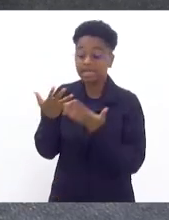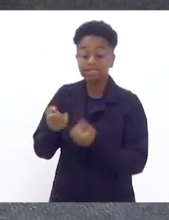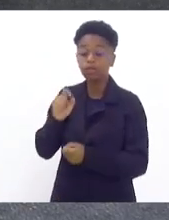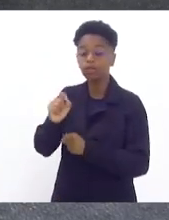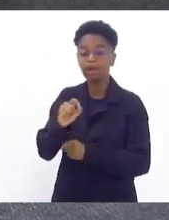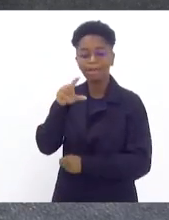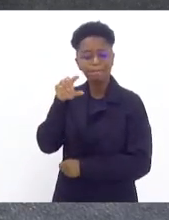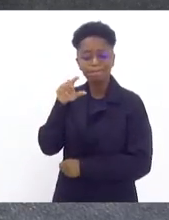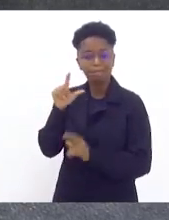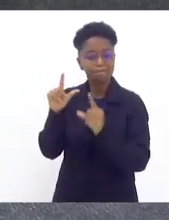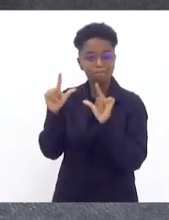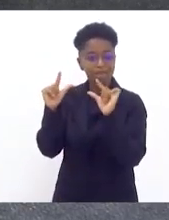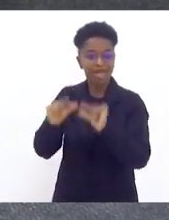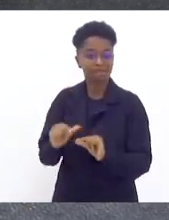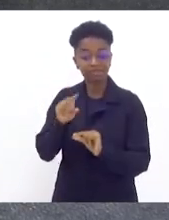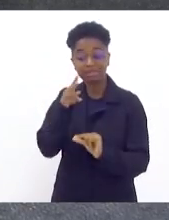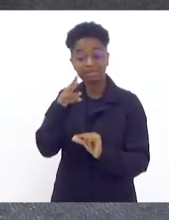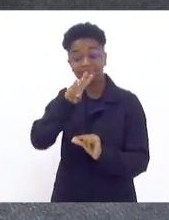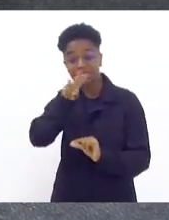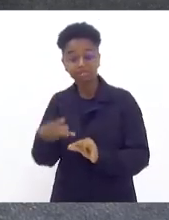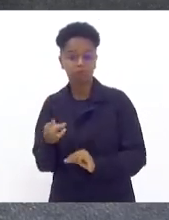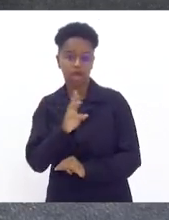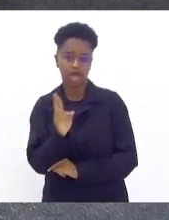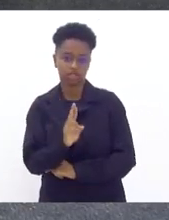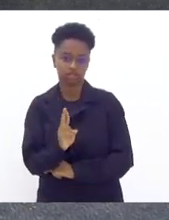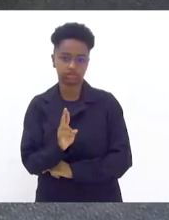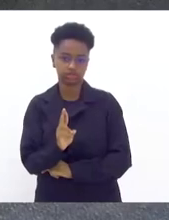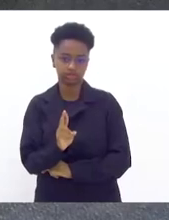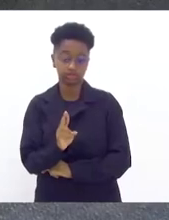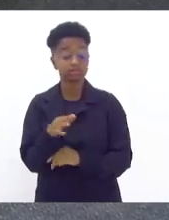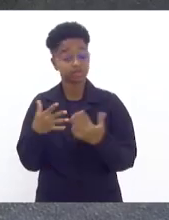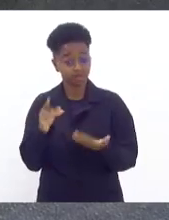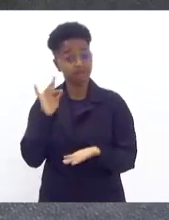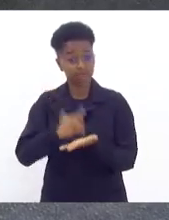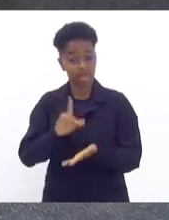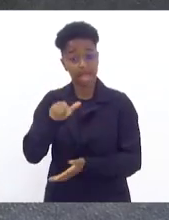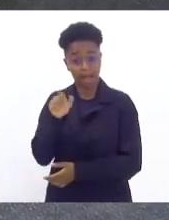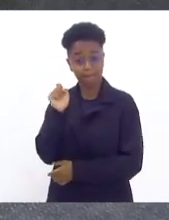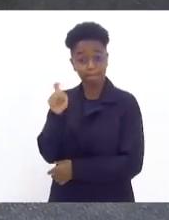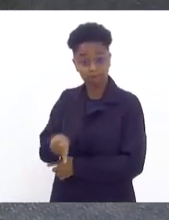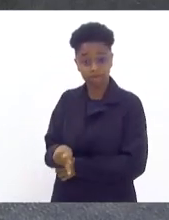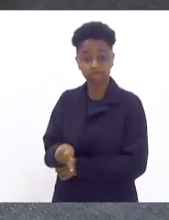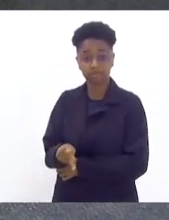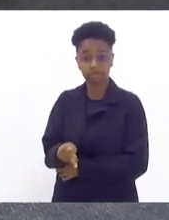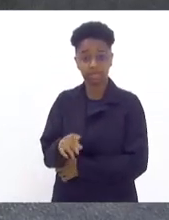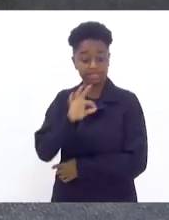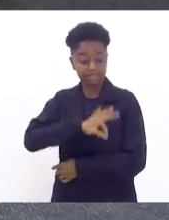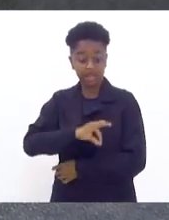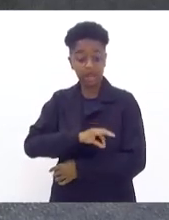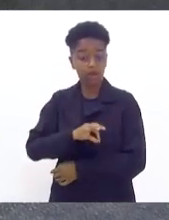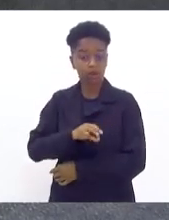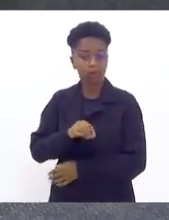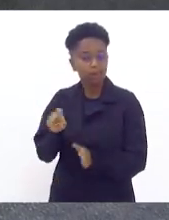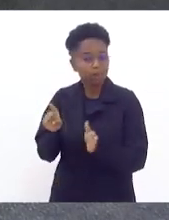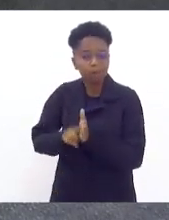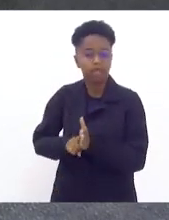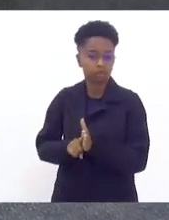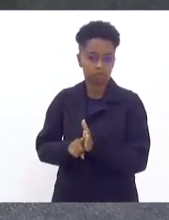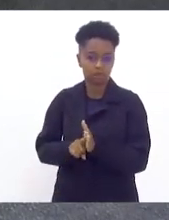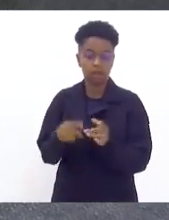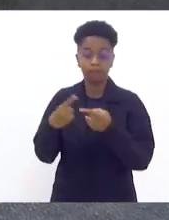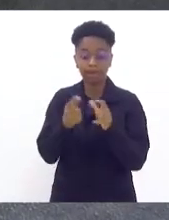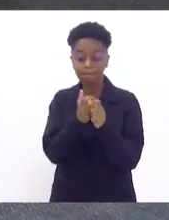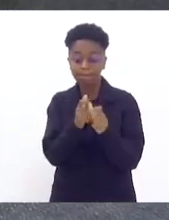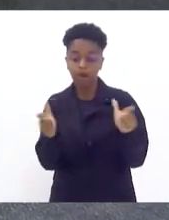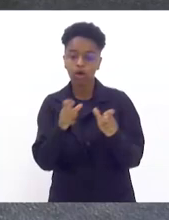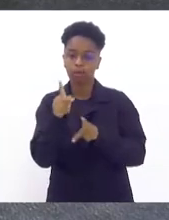menos do que R$3.000. Essa é a aposentadoria de um salário mínimo, né, que a maioria